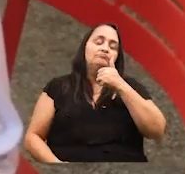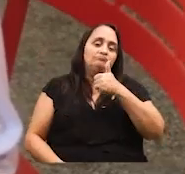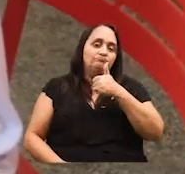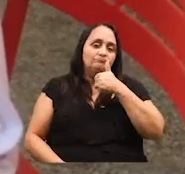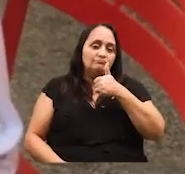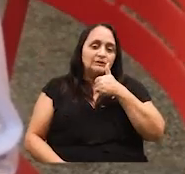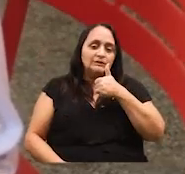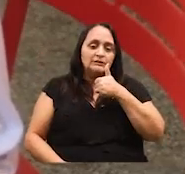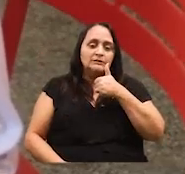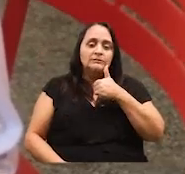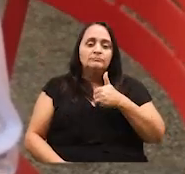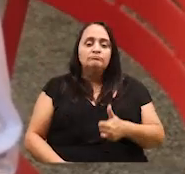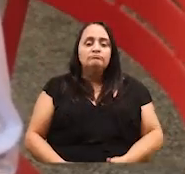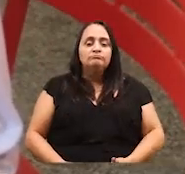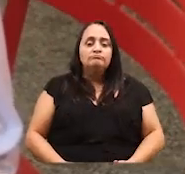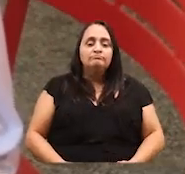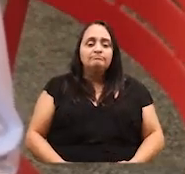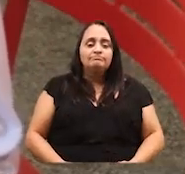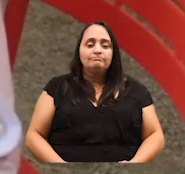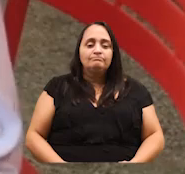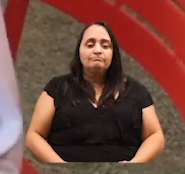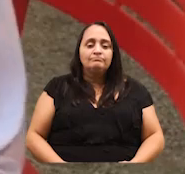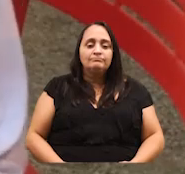Beleza. Agora pense.